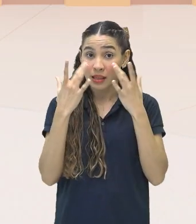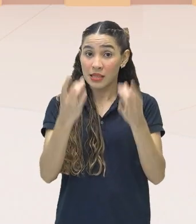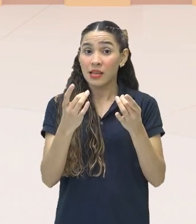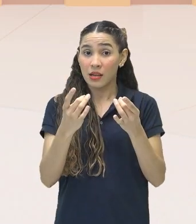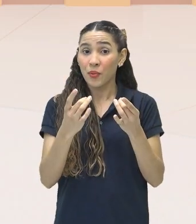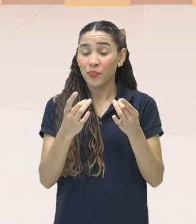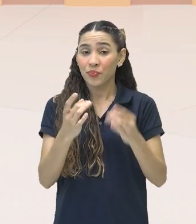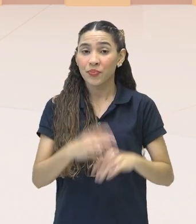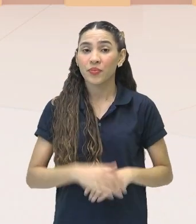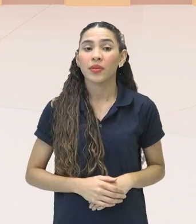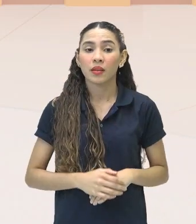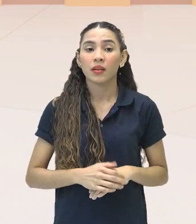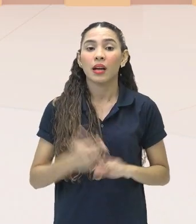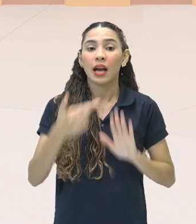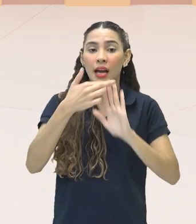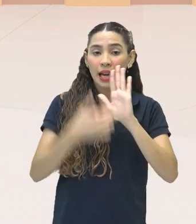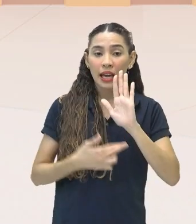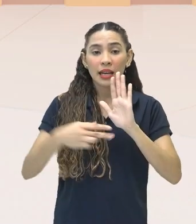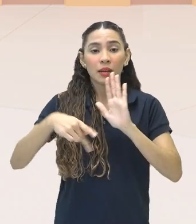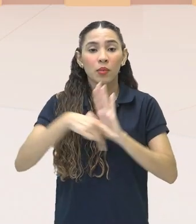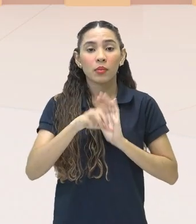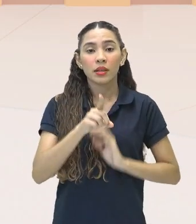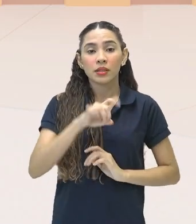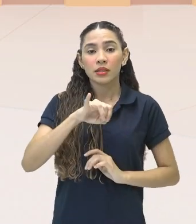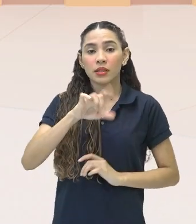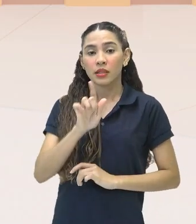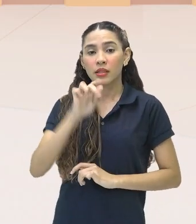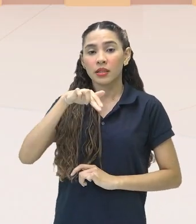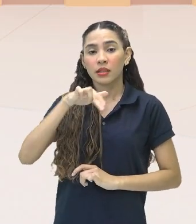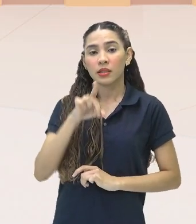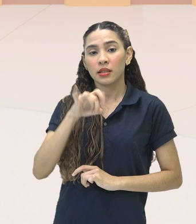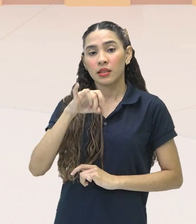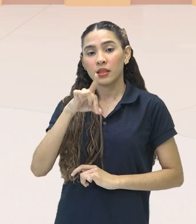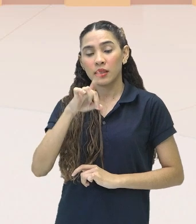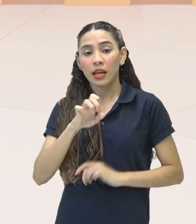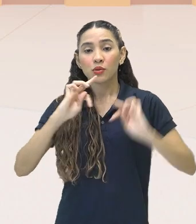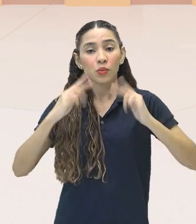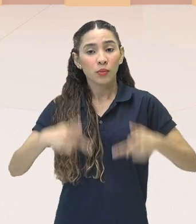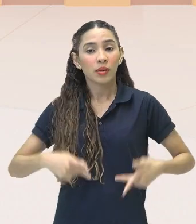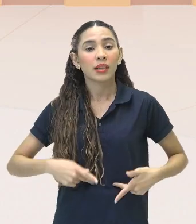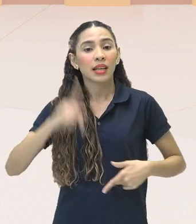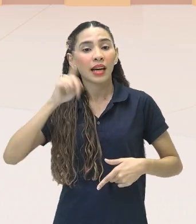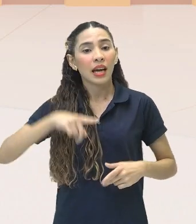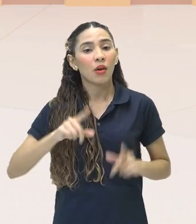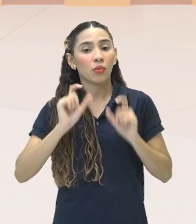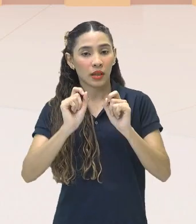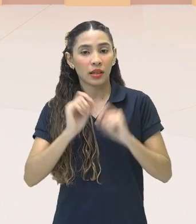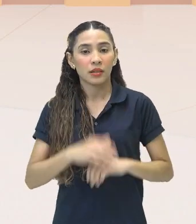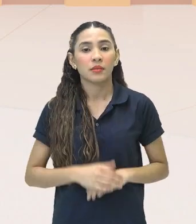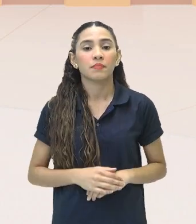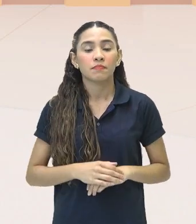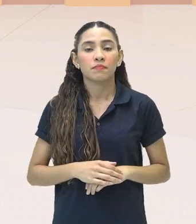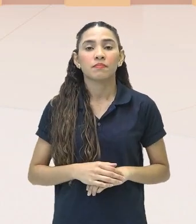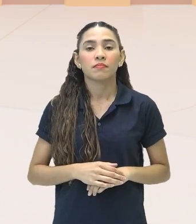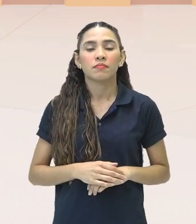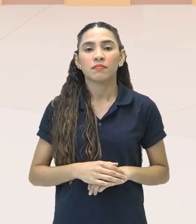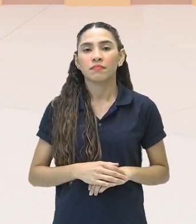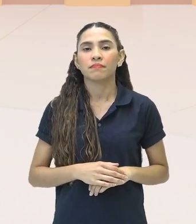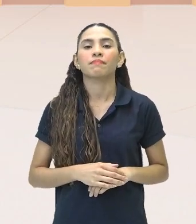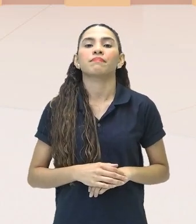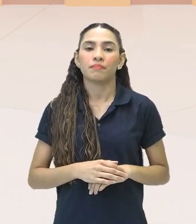ligado, tá? O princípio da dignidade humana, ele é, ao mesmo tempo, o